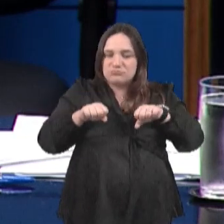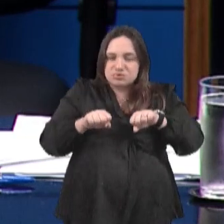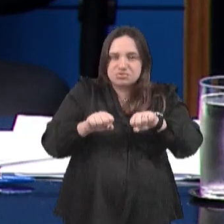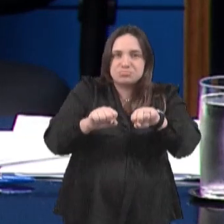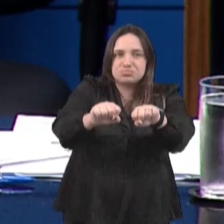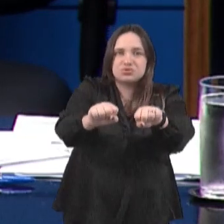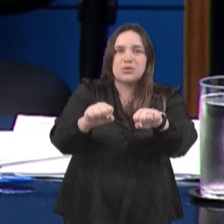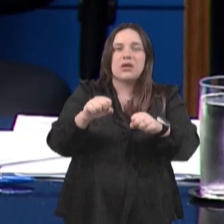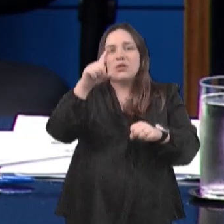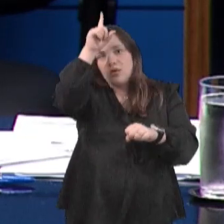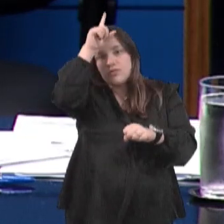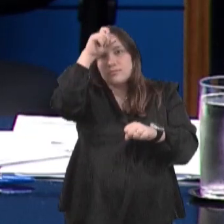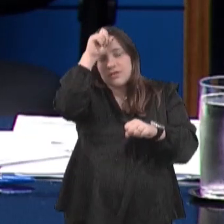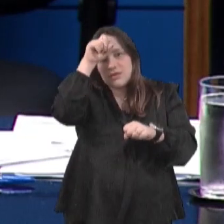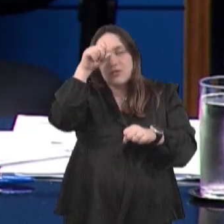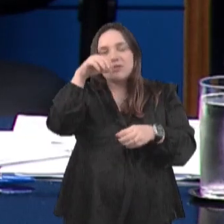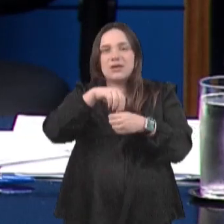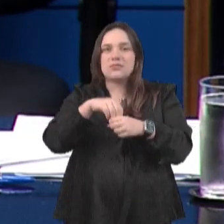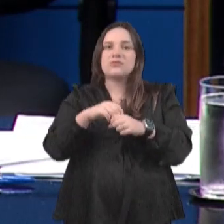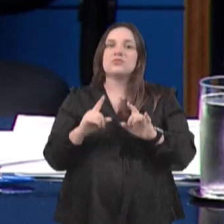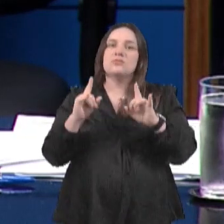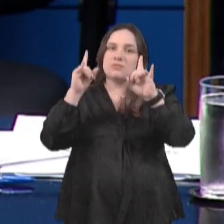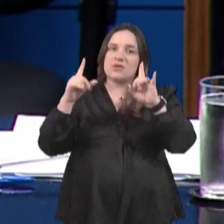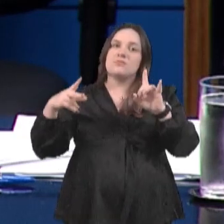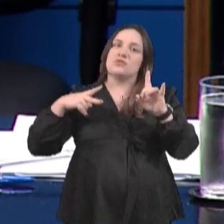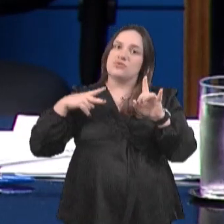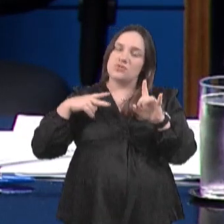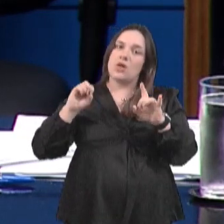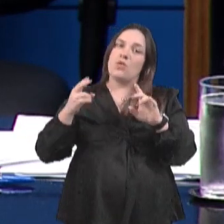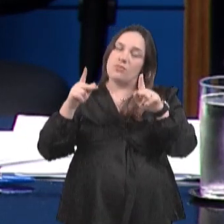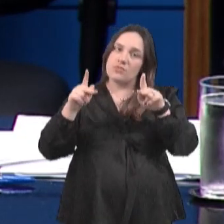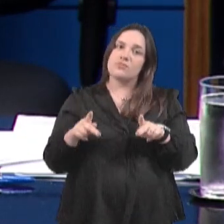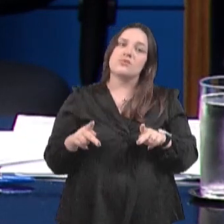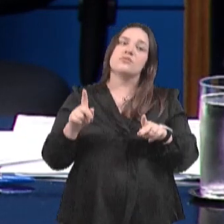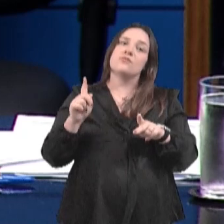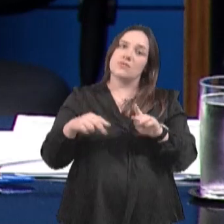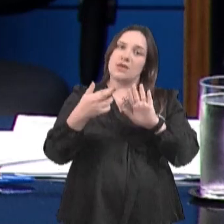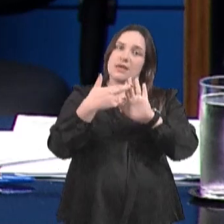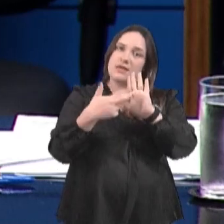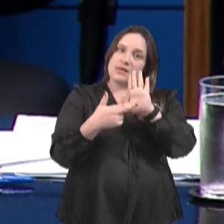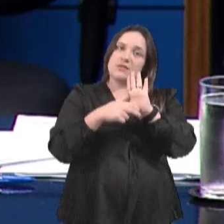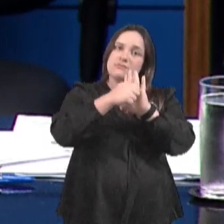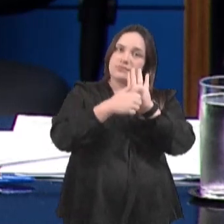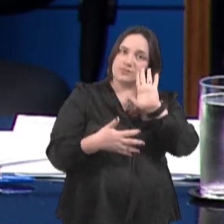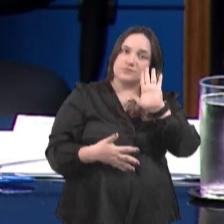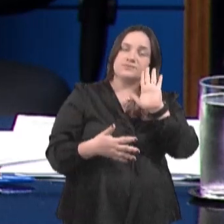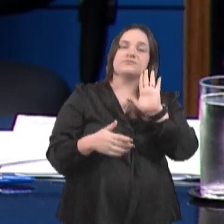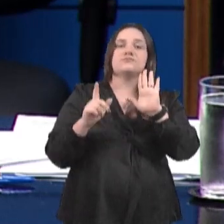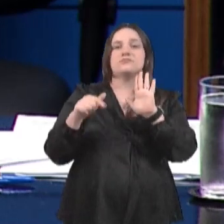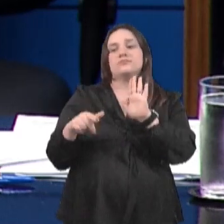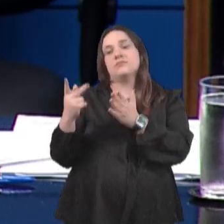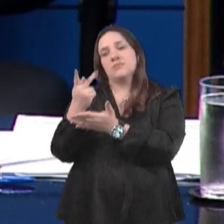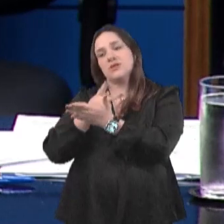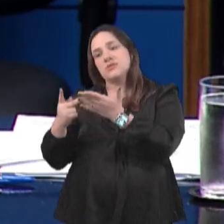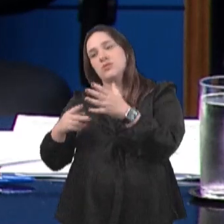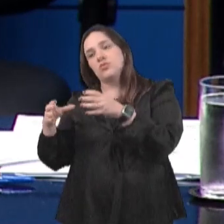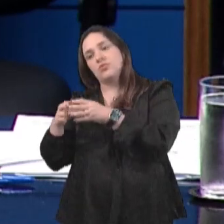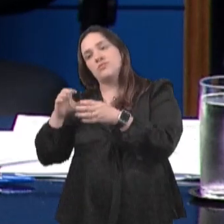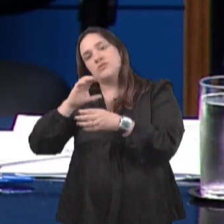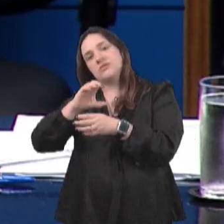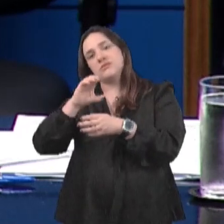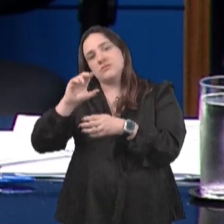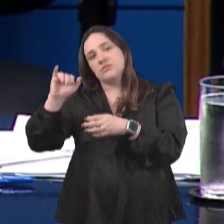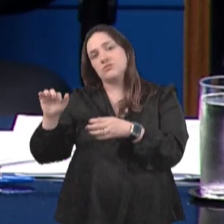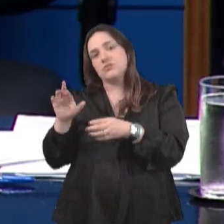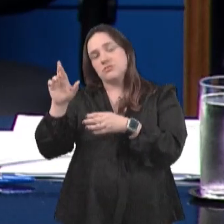privados no âmbito do Estado de Mato Grosso do Sul, nos termos que menciona. Parecer da Comissão de